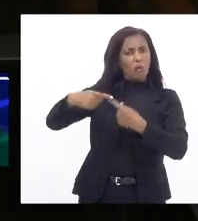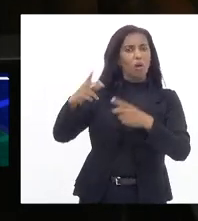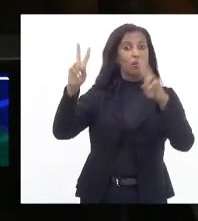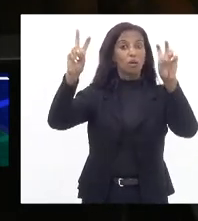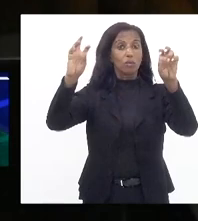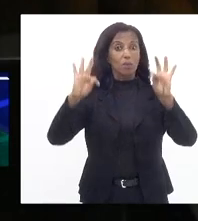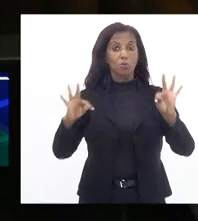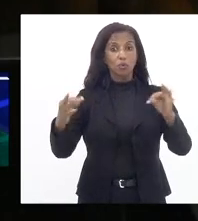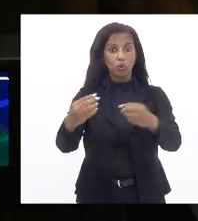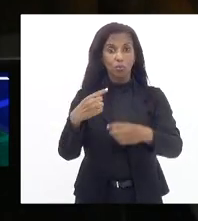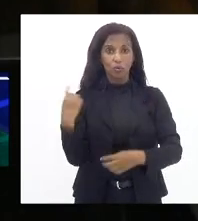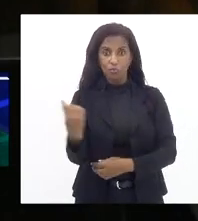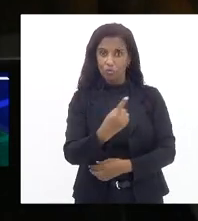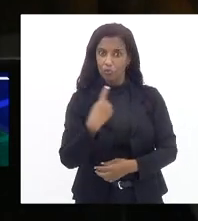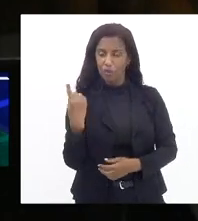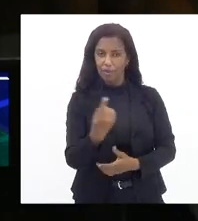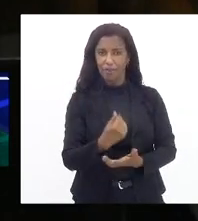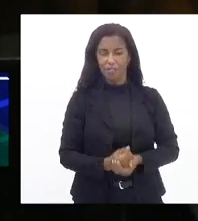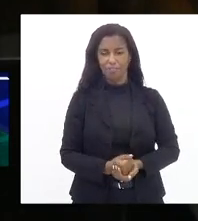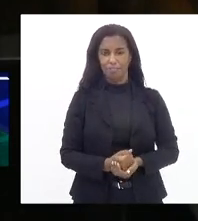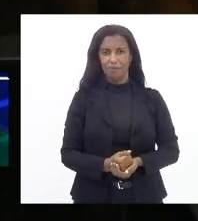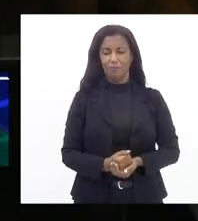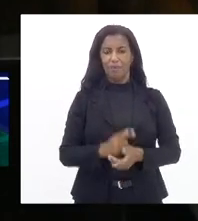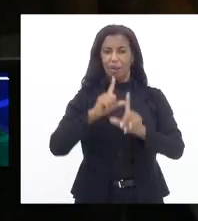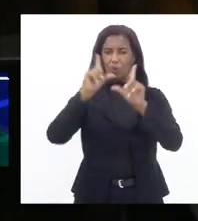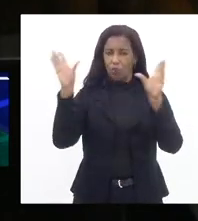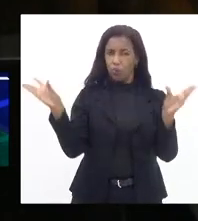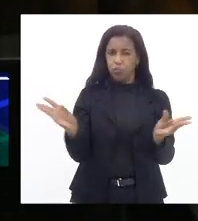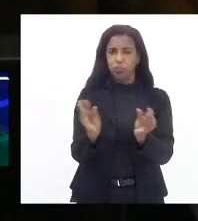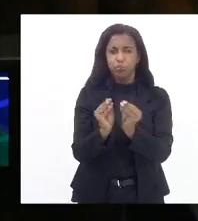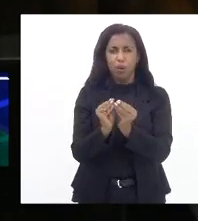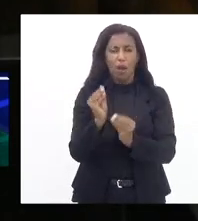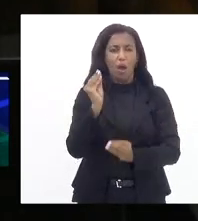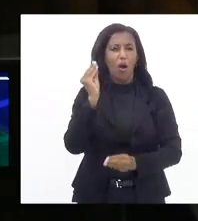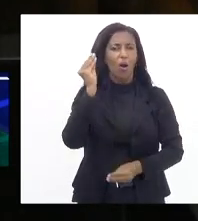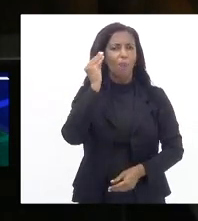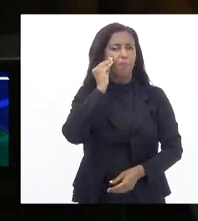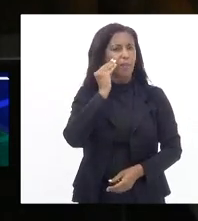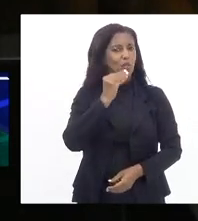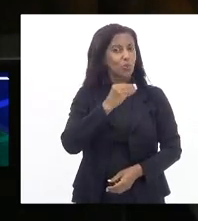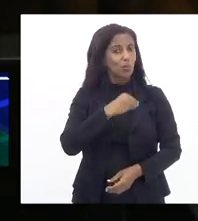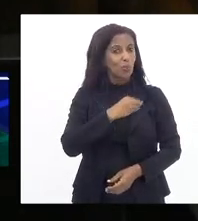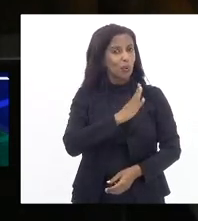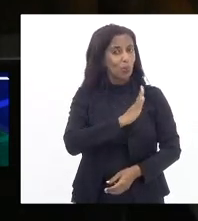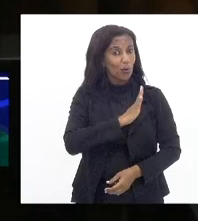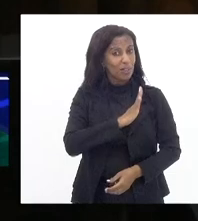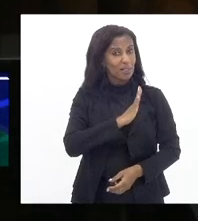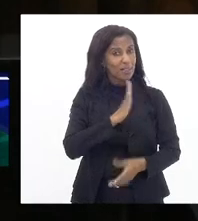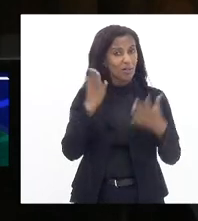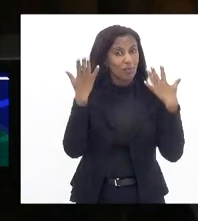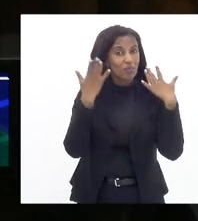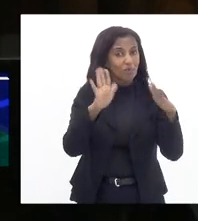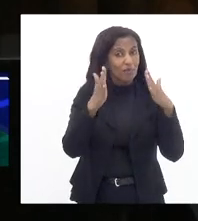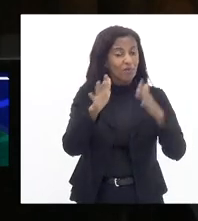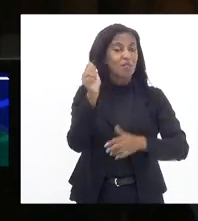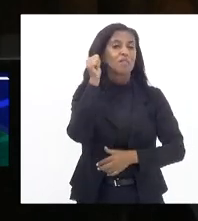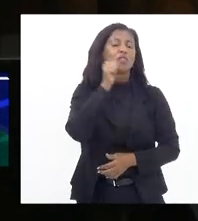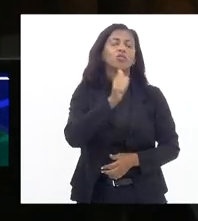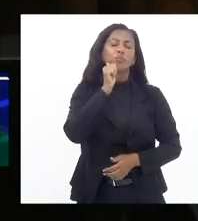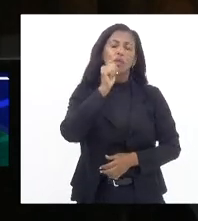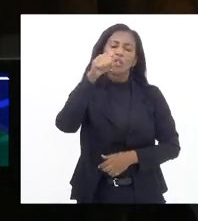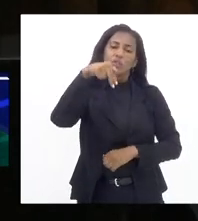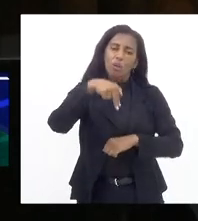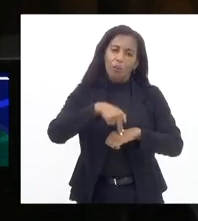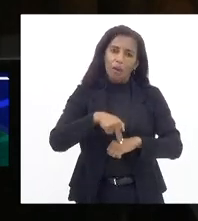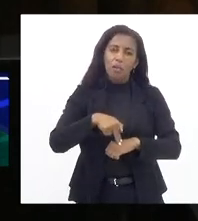de todos nós. Então, queria fazer esse breve depoimento. Renata, um beijo no seu coração. Vamos em frente. Viva as mulheres que estão nesse parlamento representando